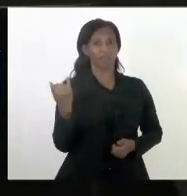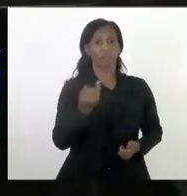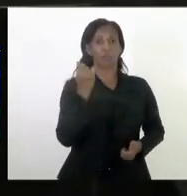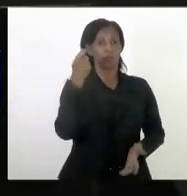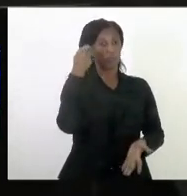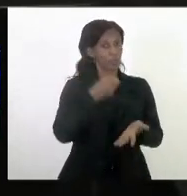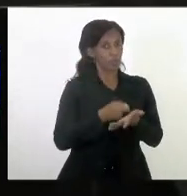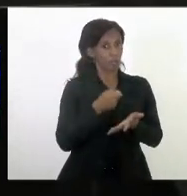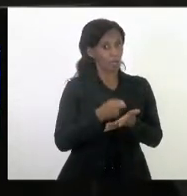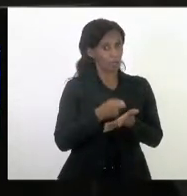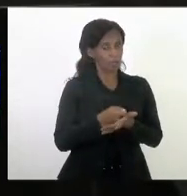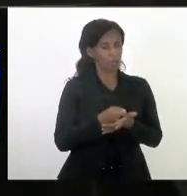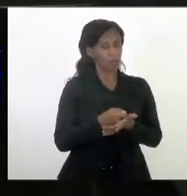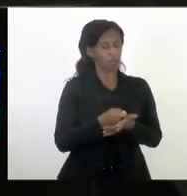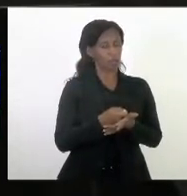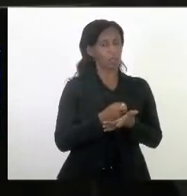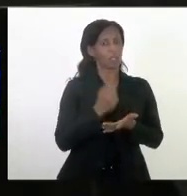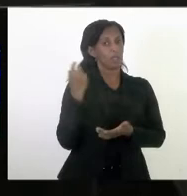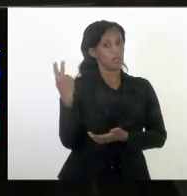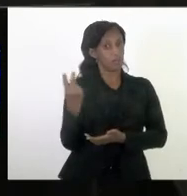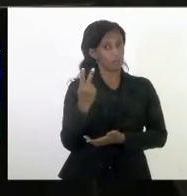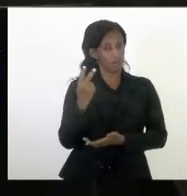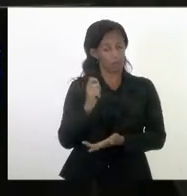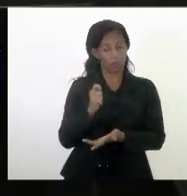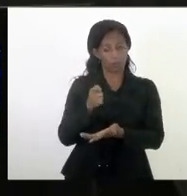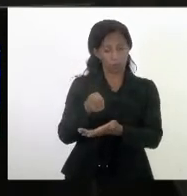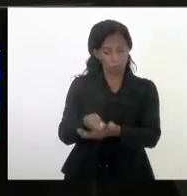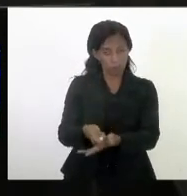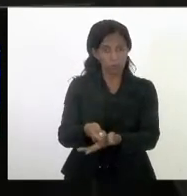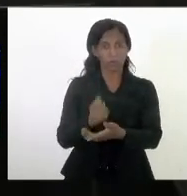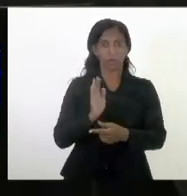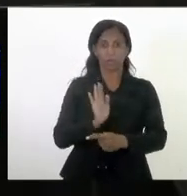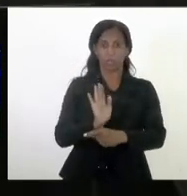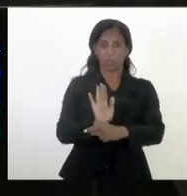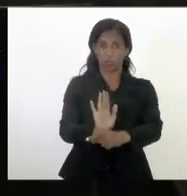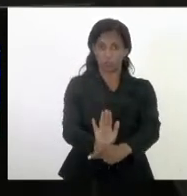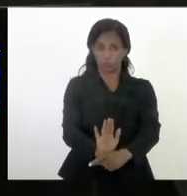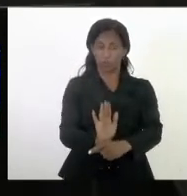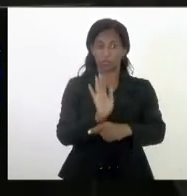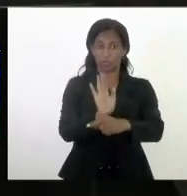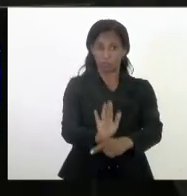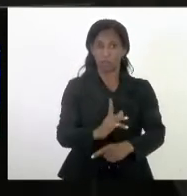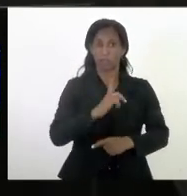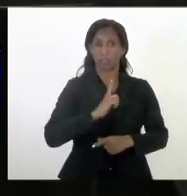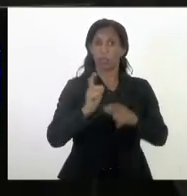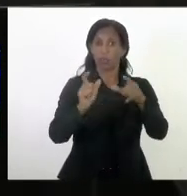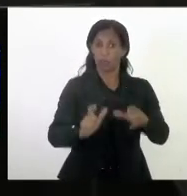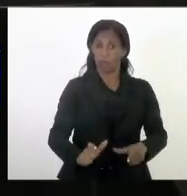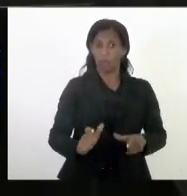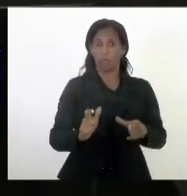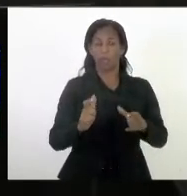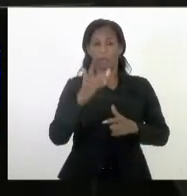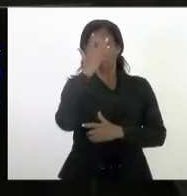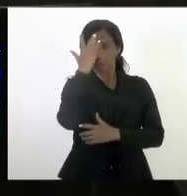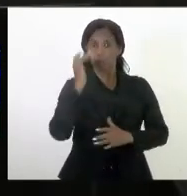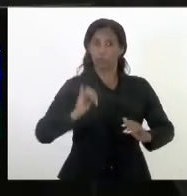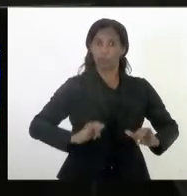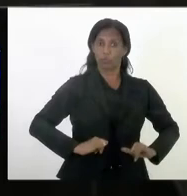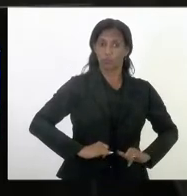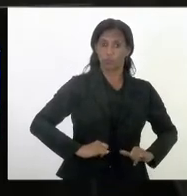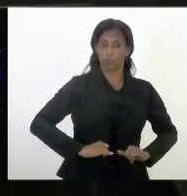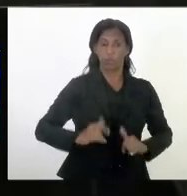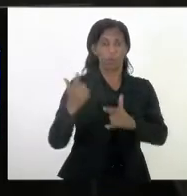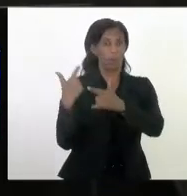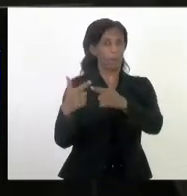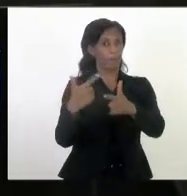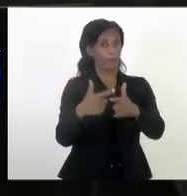garanta esse recurso adicional. A assistência tem lugar, sim, quando as pessoas estão sofrendo, estão vivendo uma situação